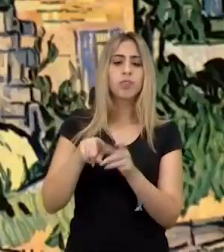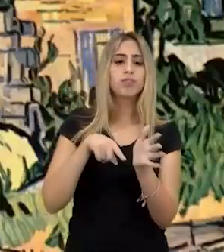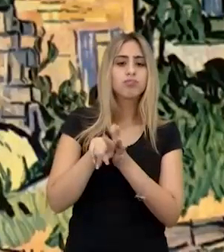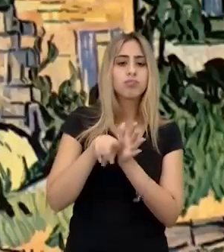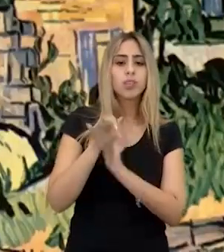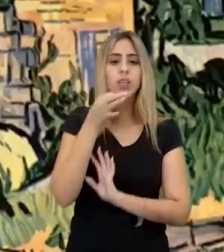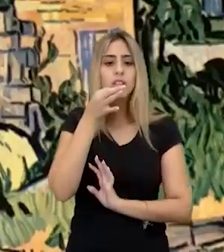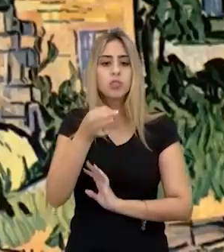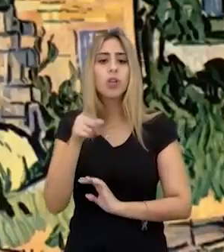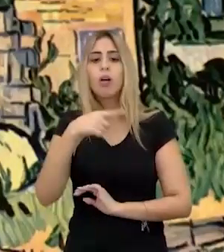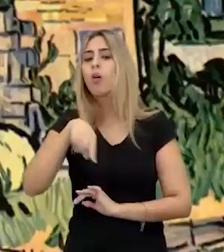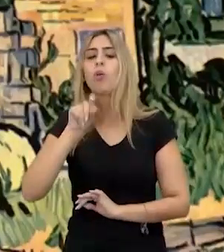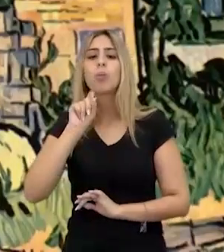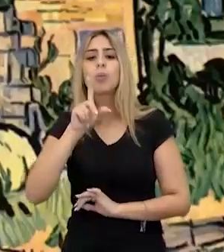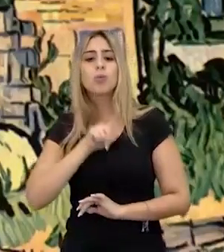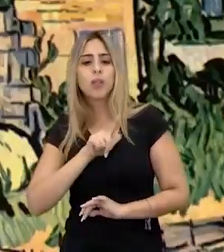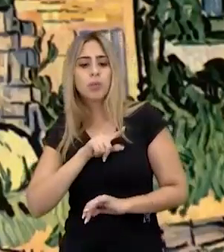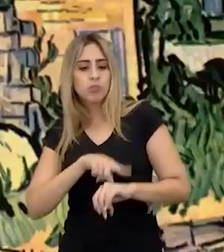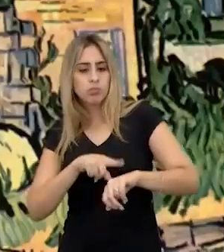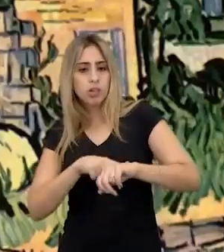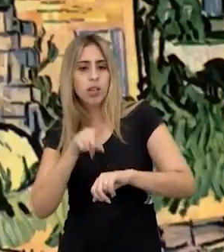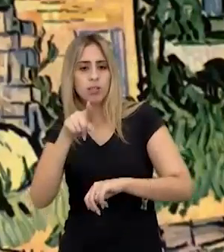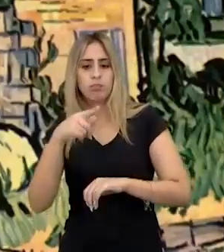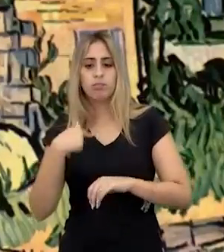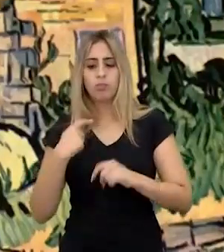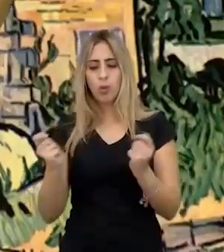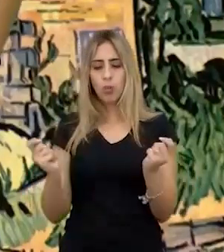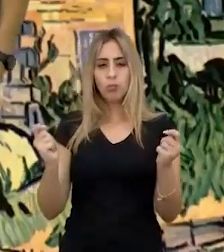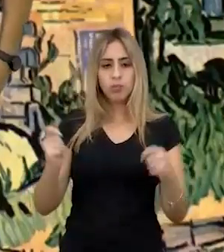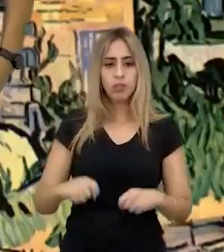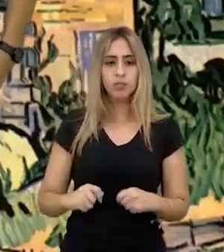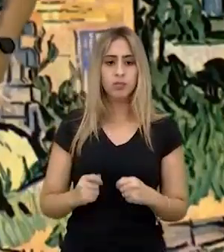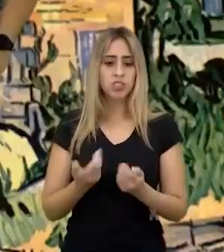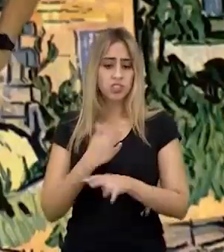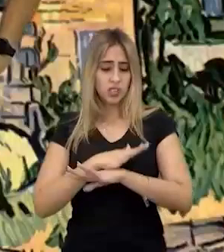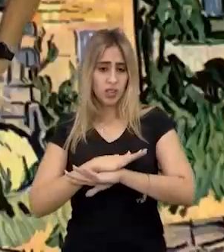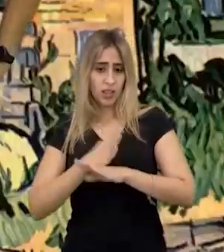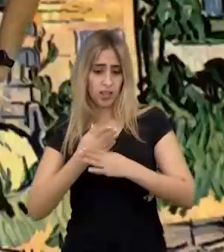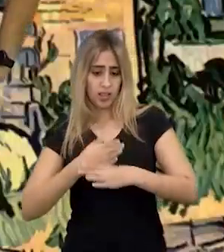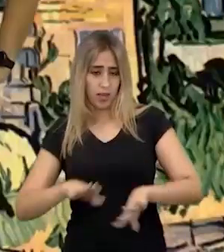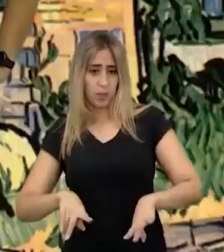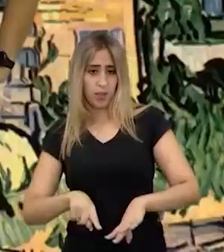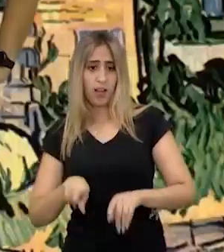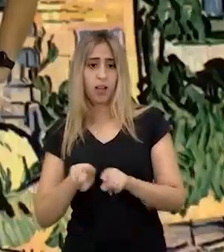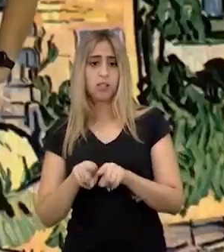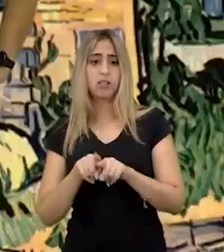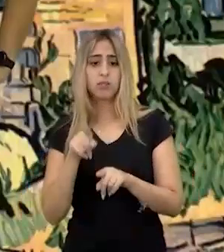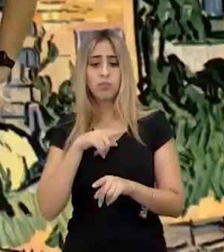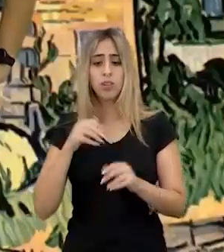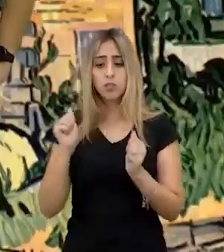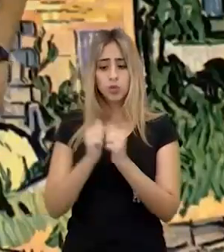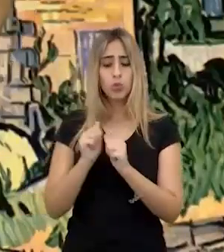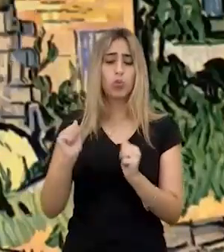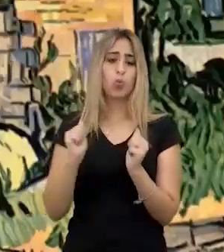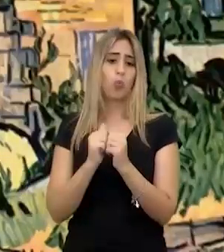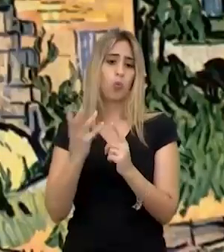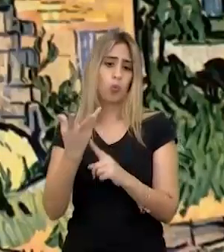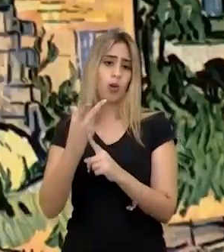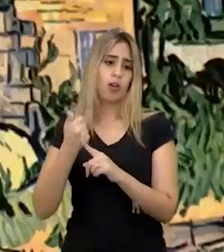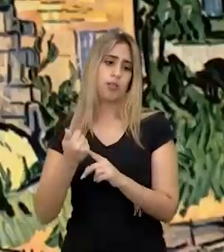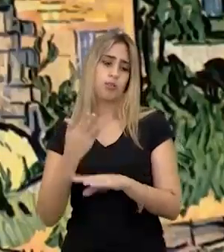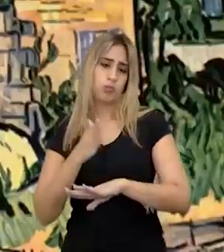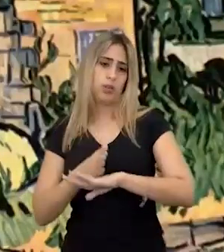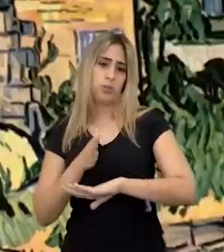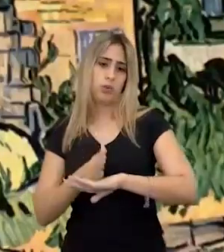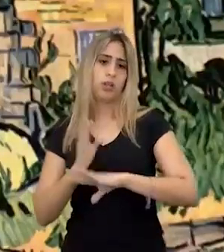mas ao mesmo tempo que ela tem essa possibilidade de quebrar esses paradigmas, ela já vai se encaixando dentro da arte contemporânea, do que está